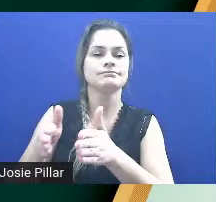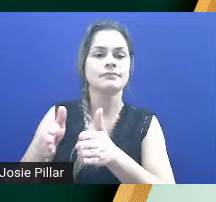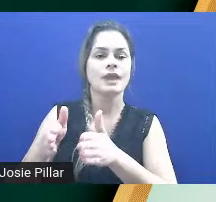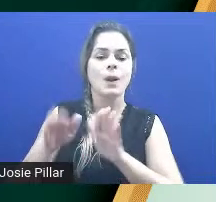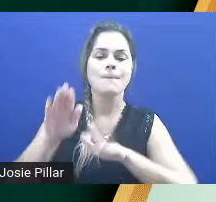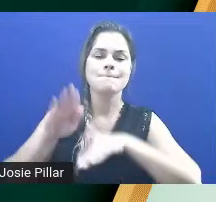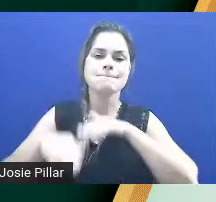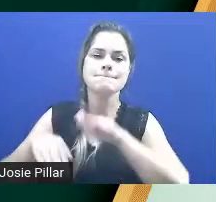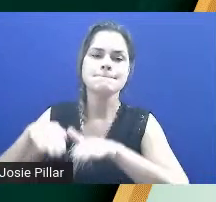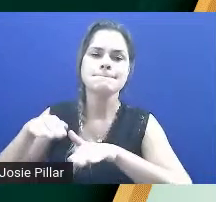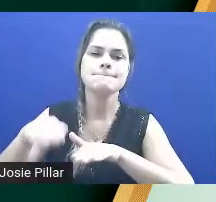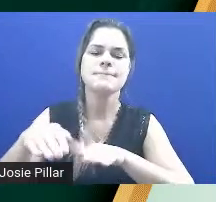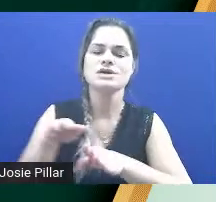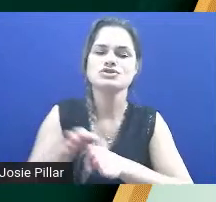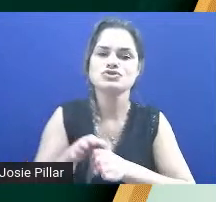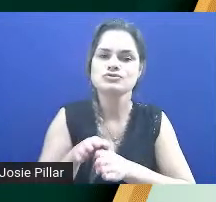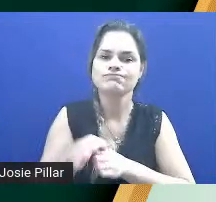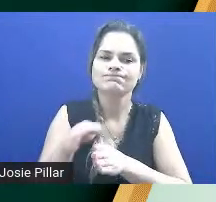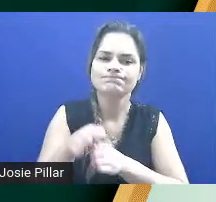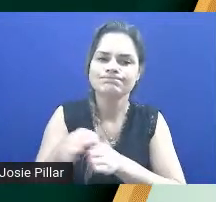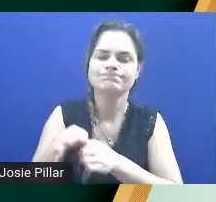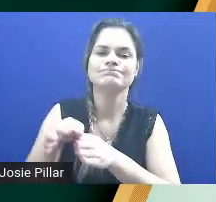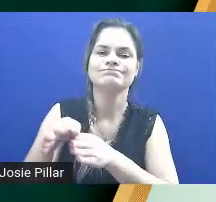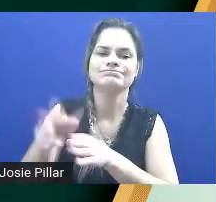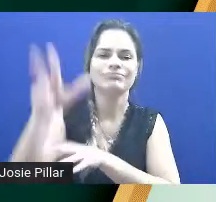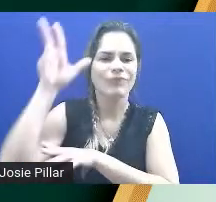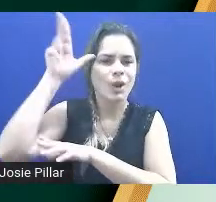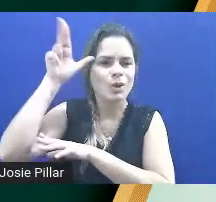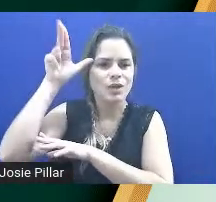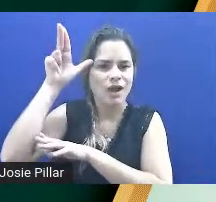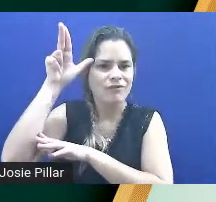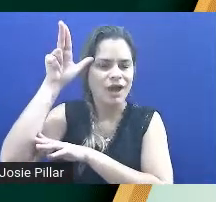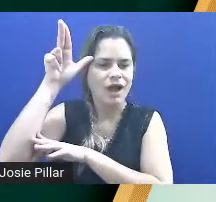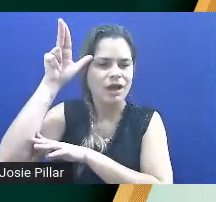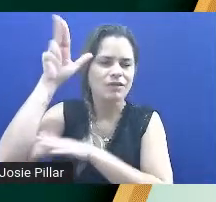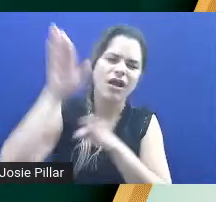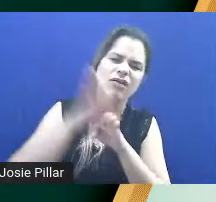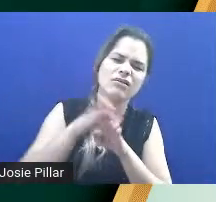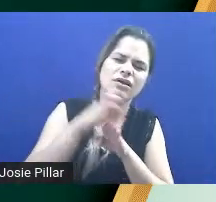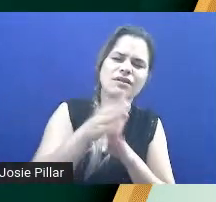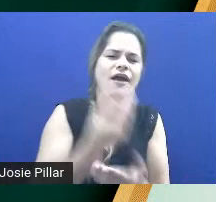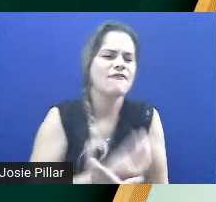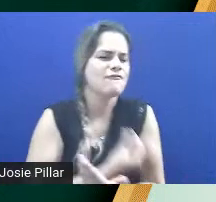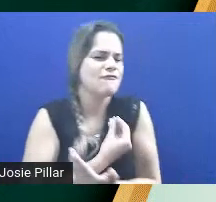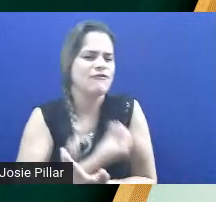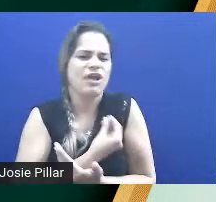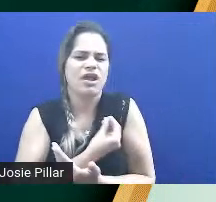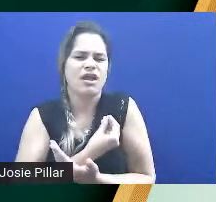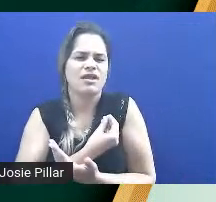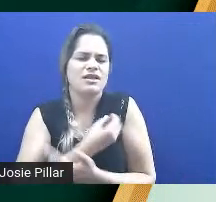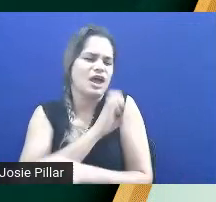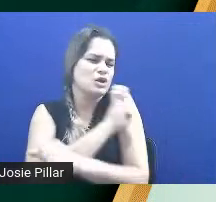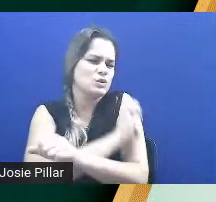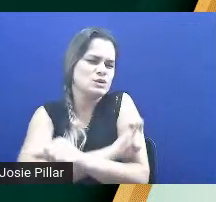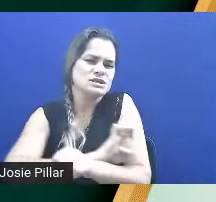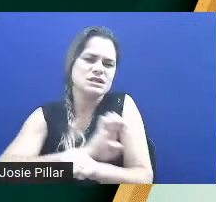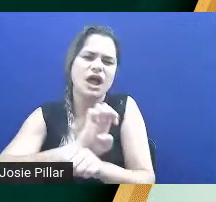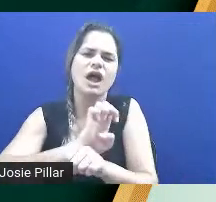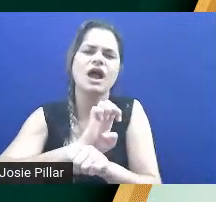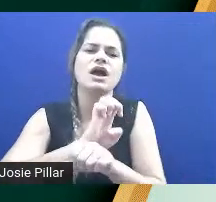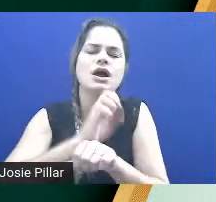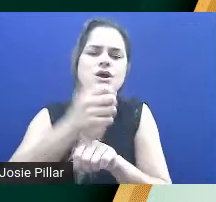pelo fantástico mundo dos cavalos, aconselhando sobre coisas da vida, dos estágios e de profissão como um